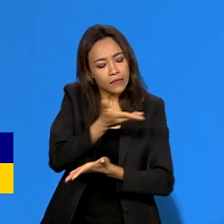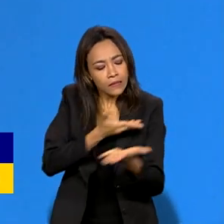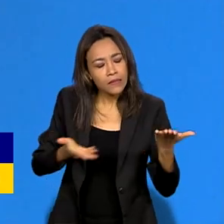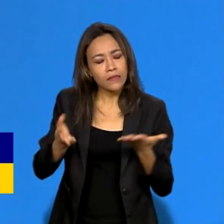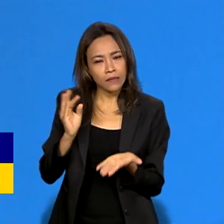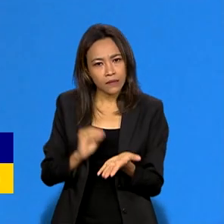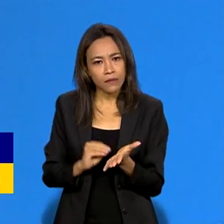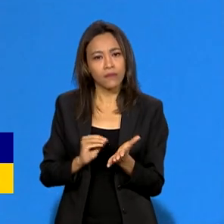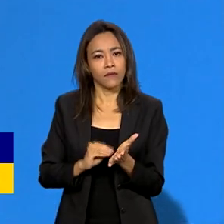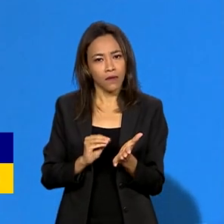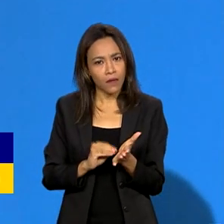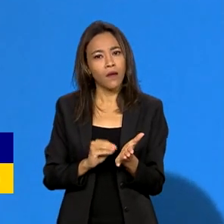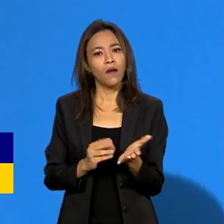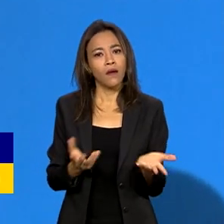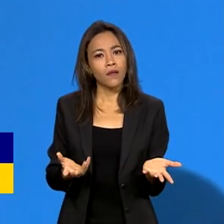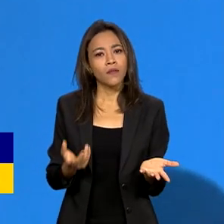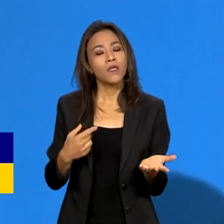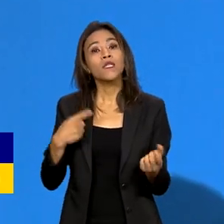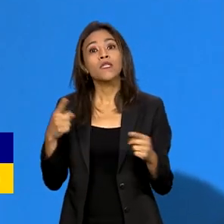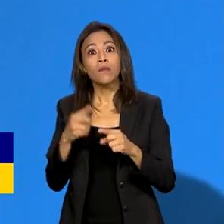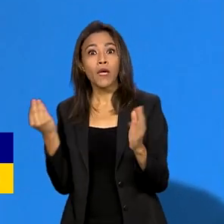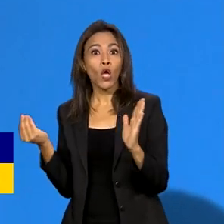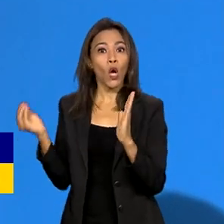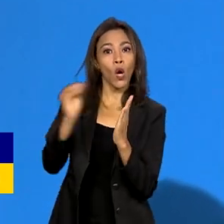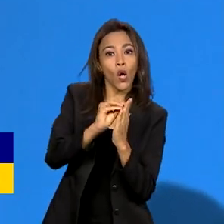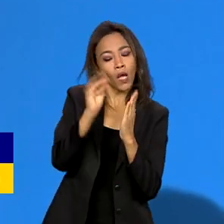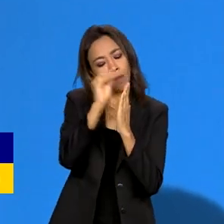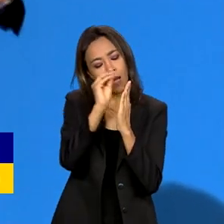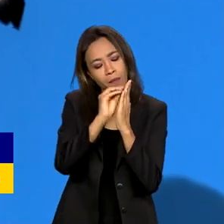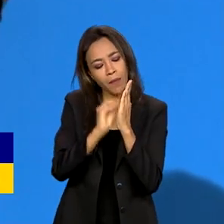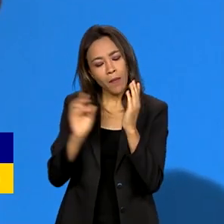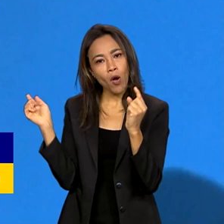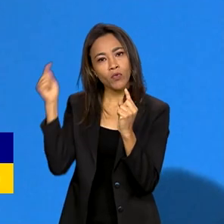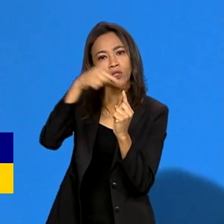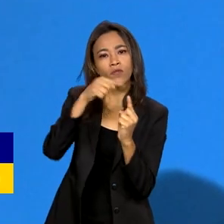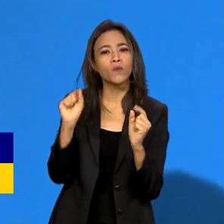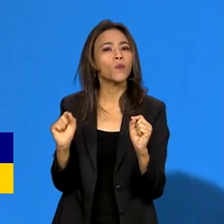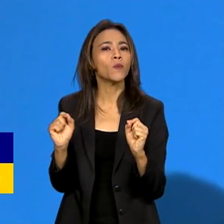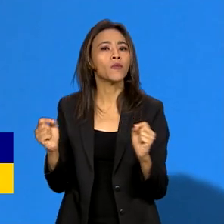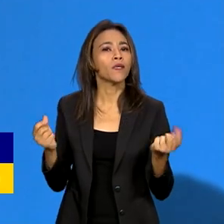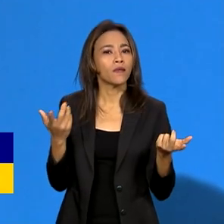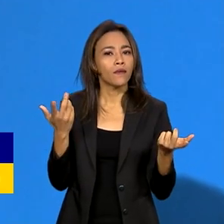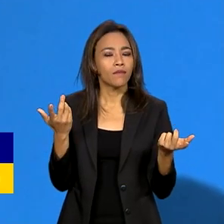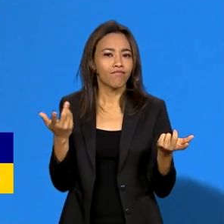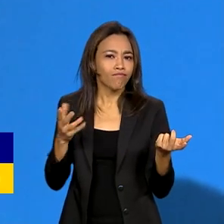poderemos estabelecer uma meta, o que é que nós queremos que aconteça entre Brasil e Portugal?